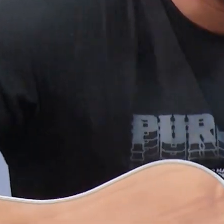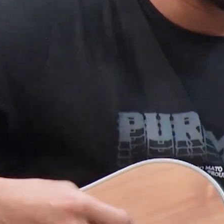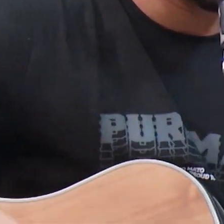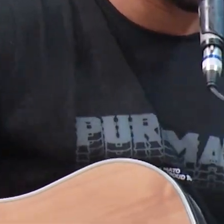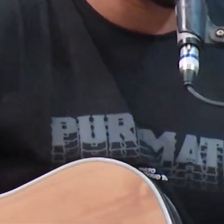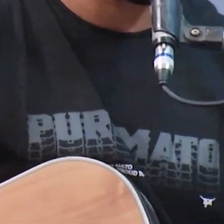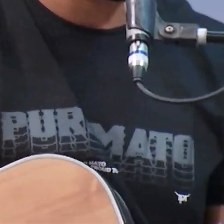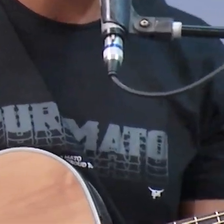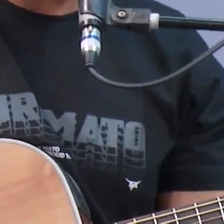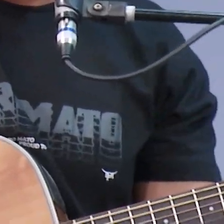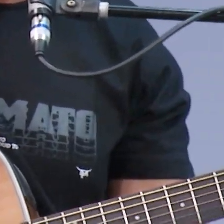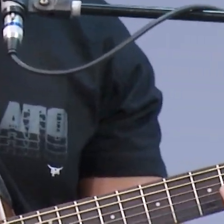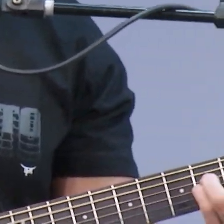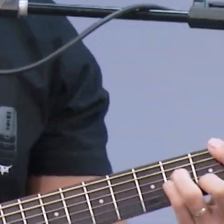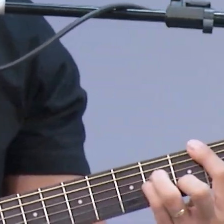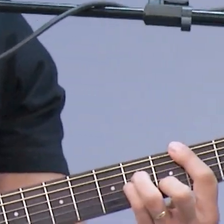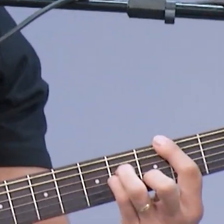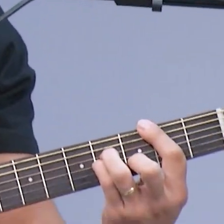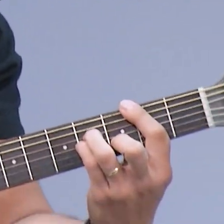gente.